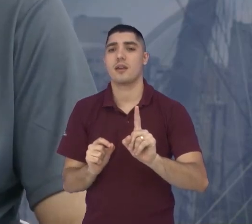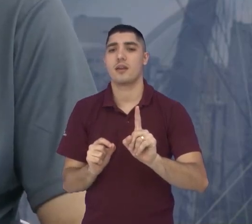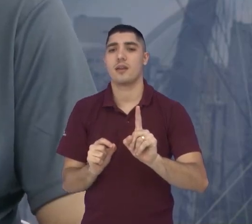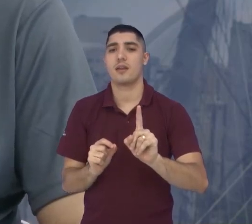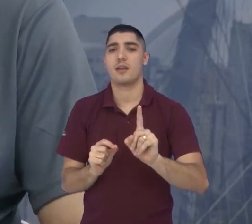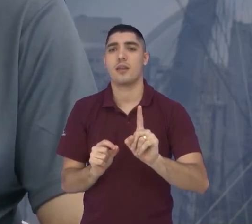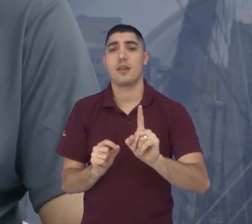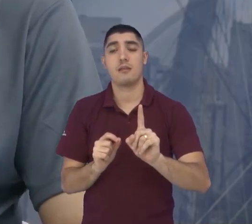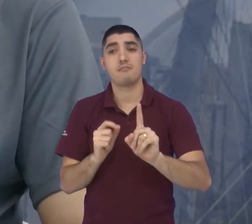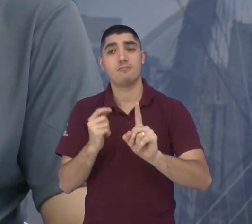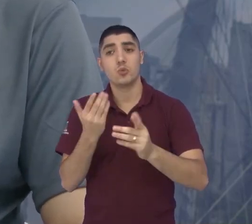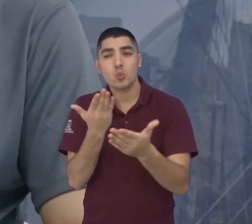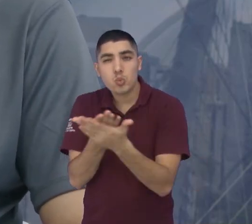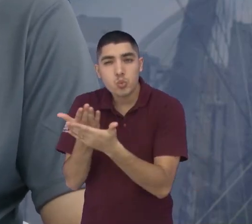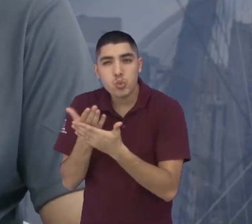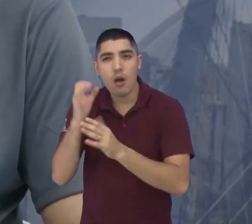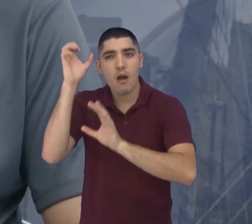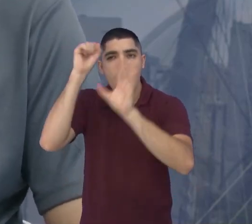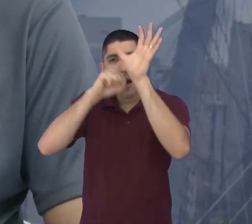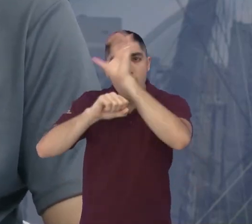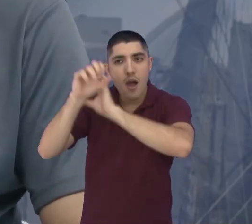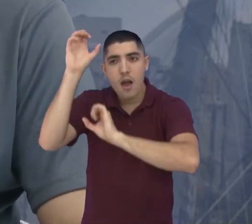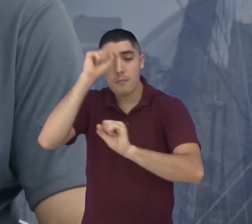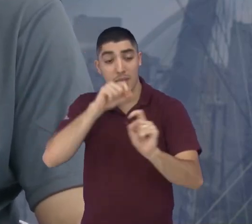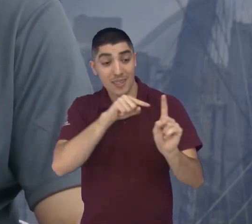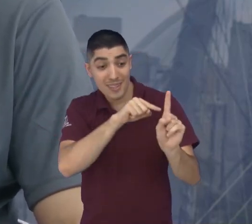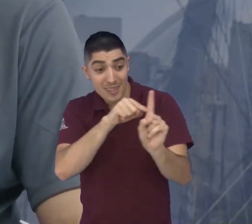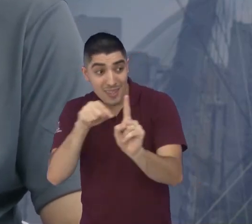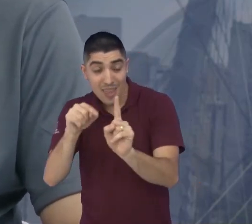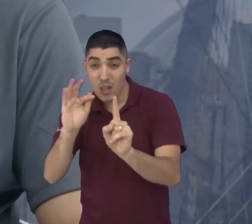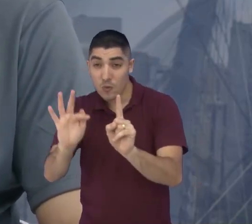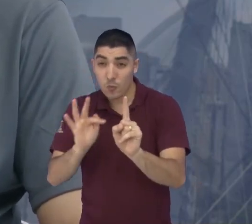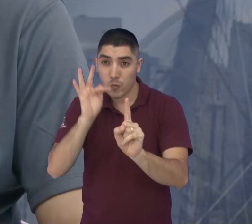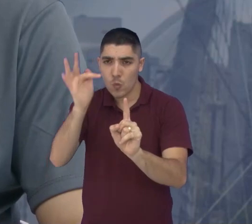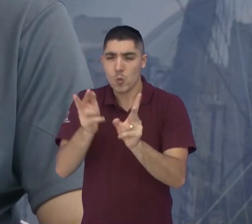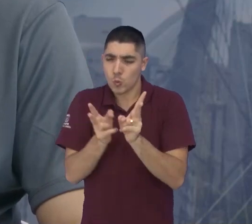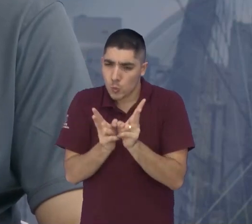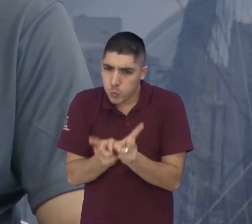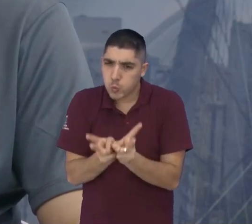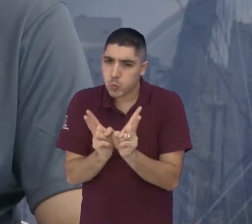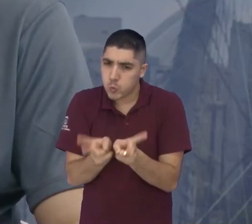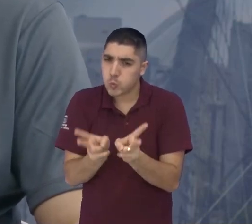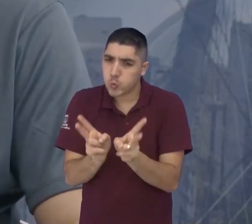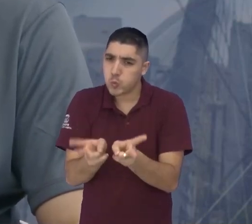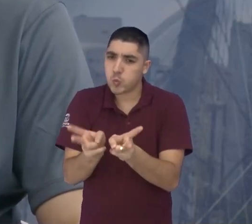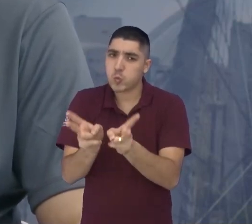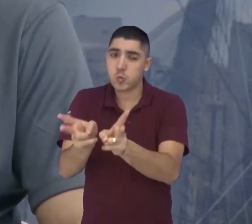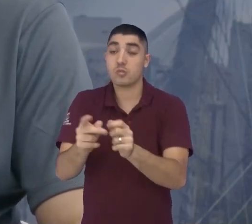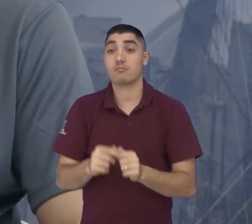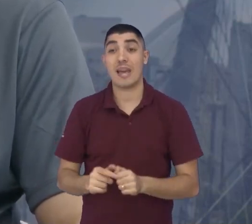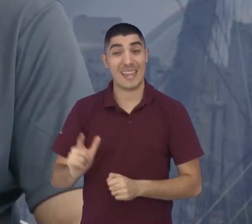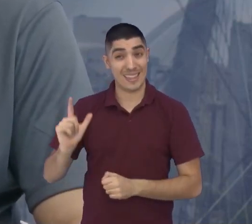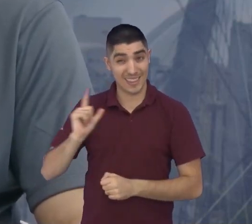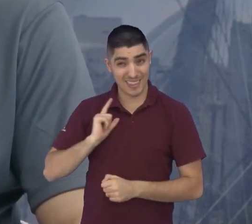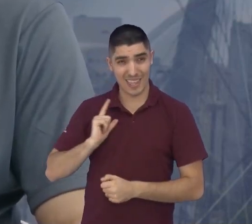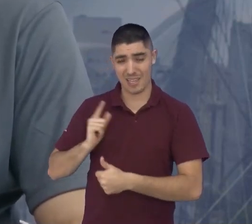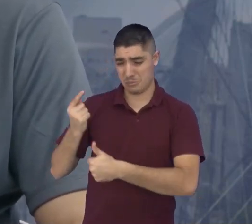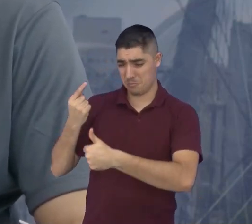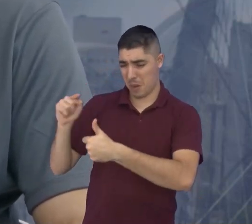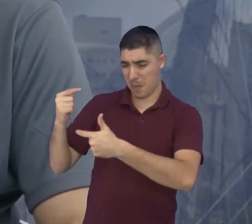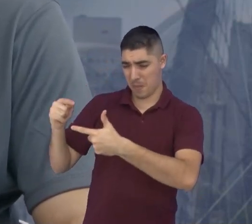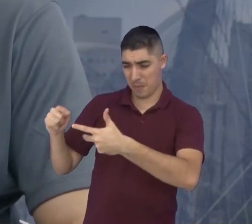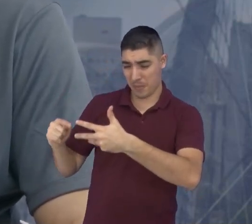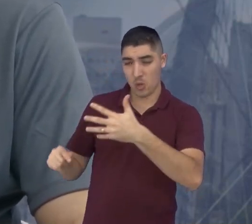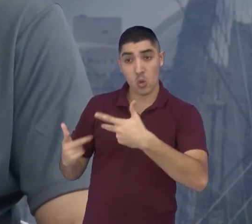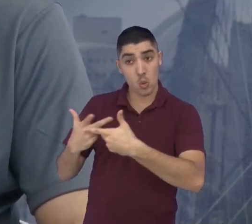esse conhecimento e dar andamento a esses processos, que nós temos muita coisa para fazer